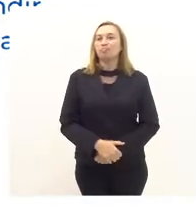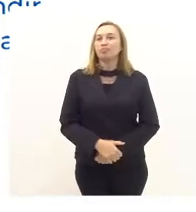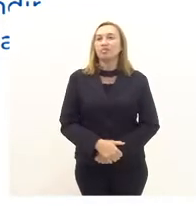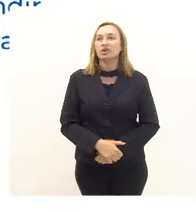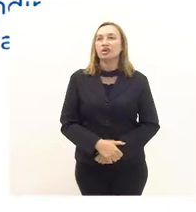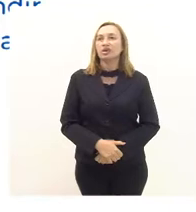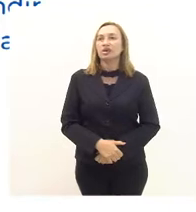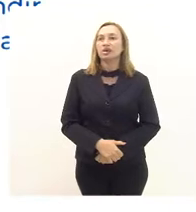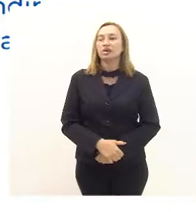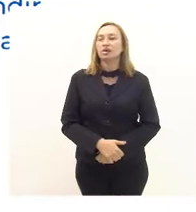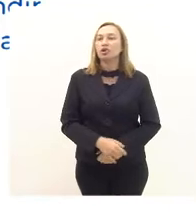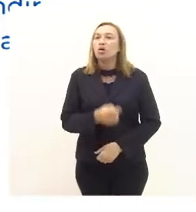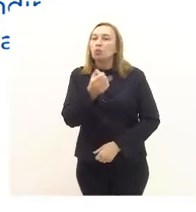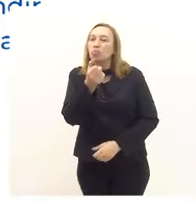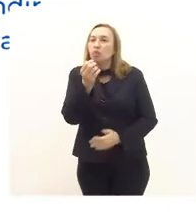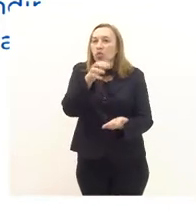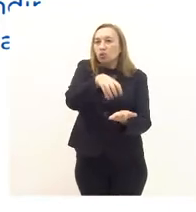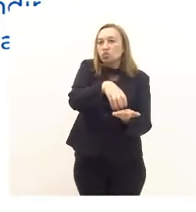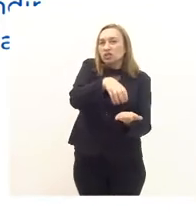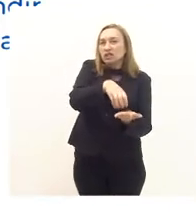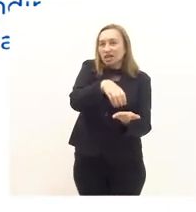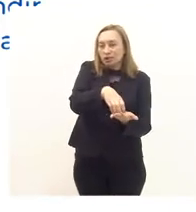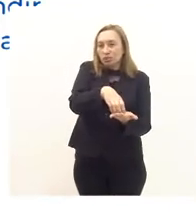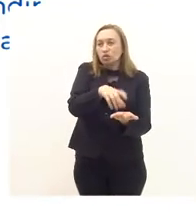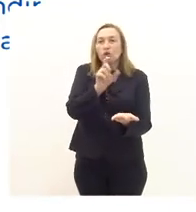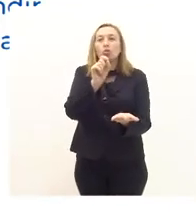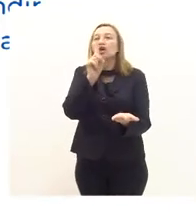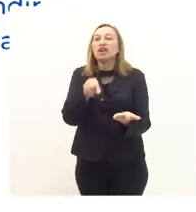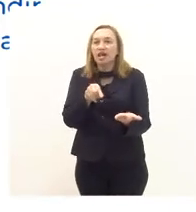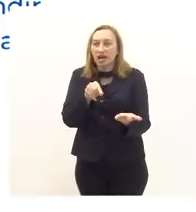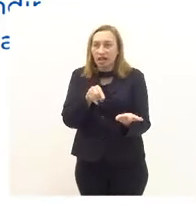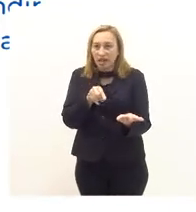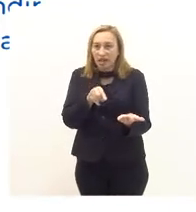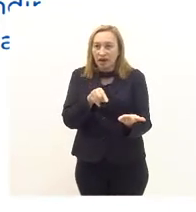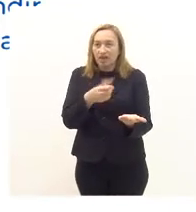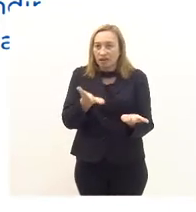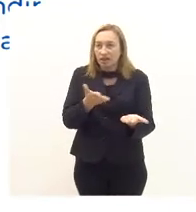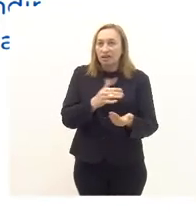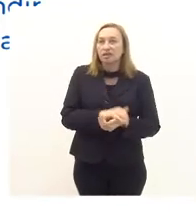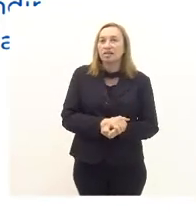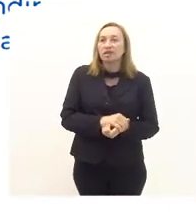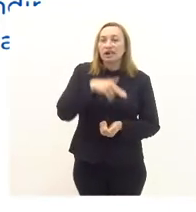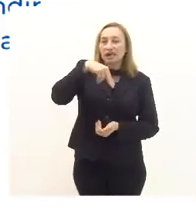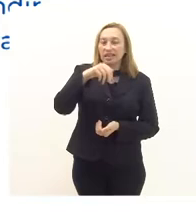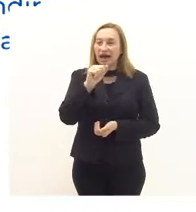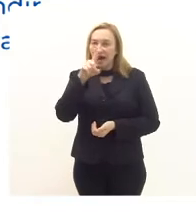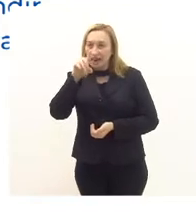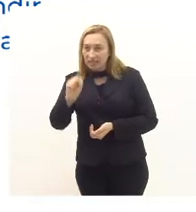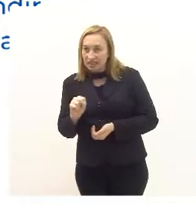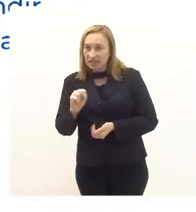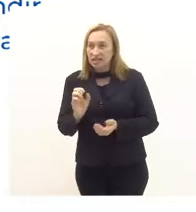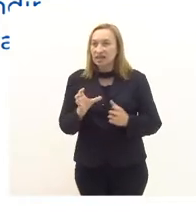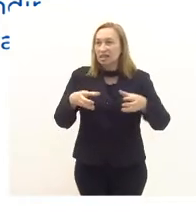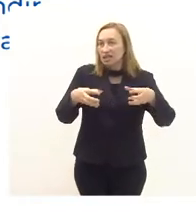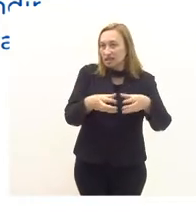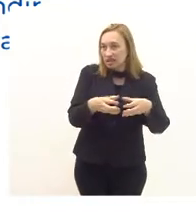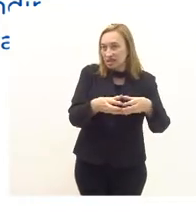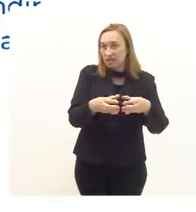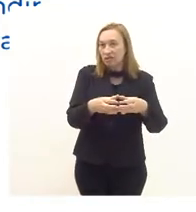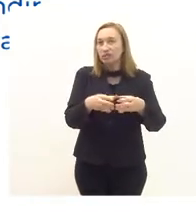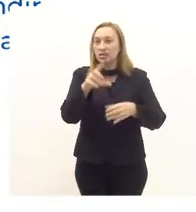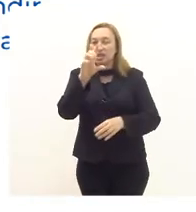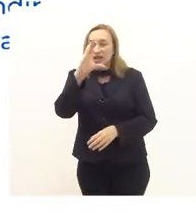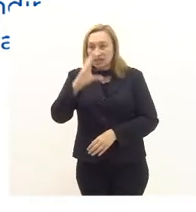gente tem um pouco do centro, né, o que é o centro, e também os NADs. Né? A gente tem os Centros de Cidadania LGBTs, vocês vão ver ali